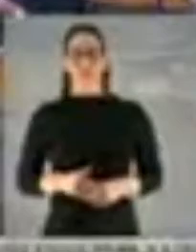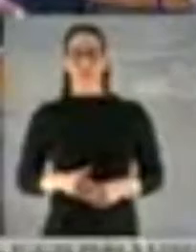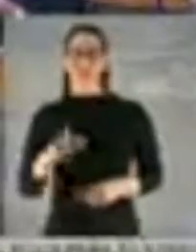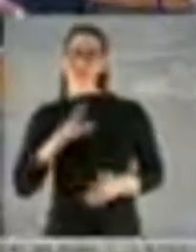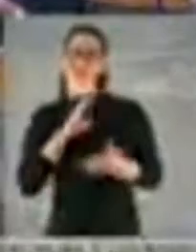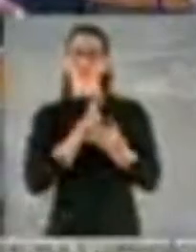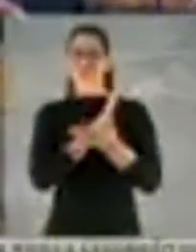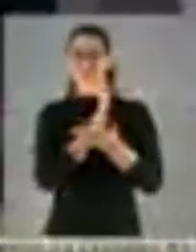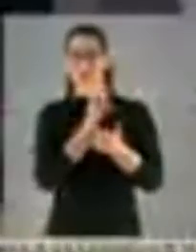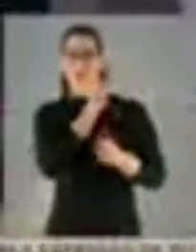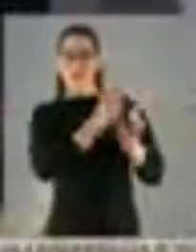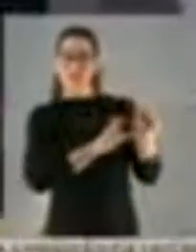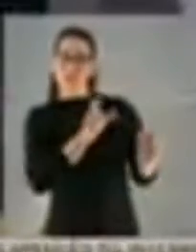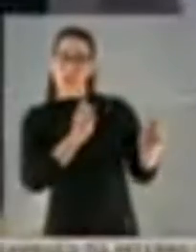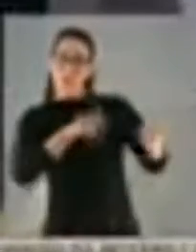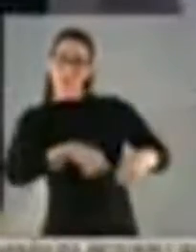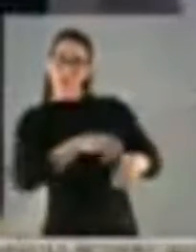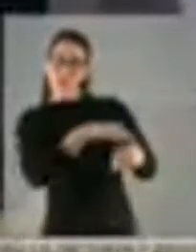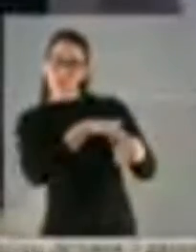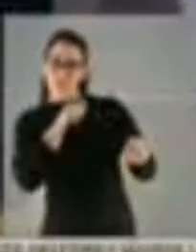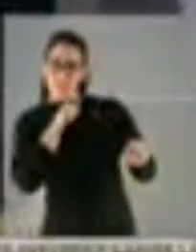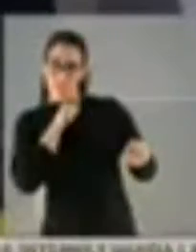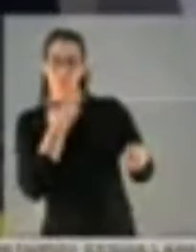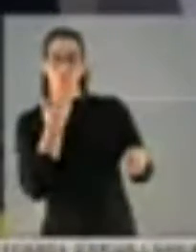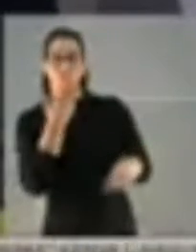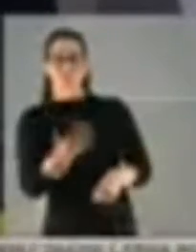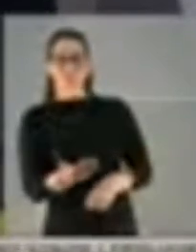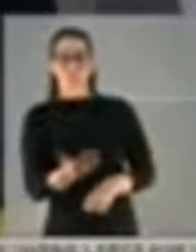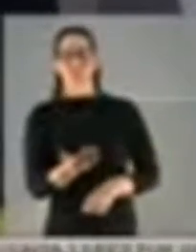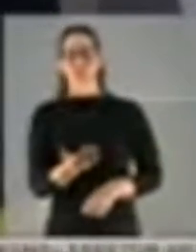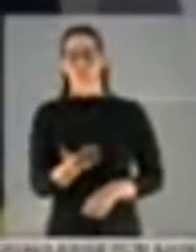algumas convocações que eu pediria